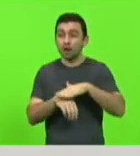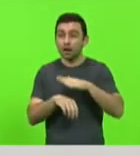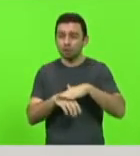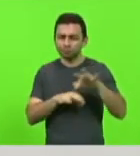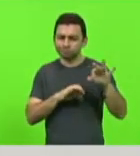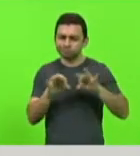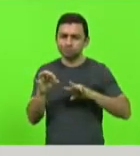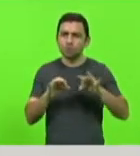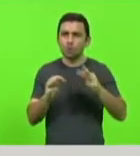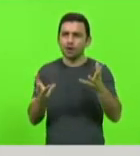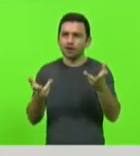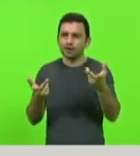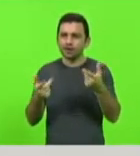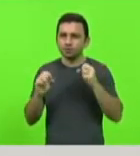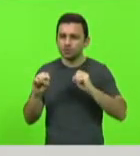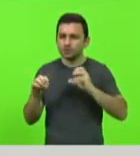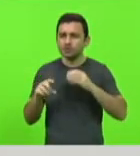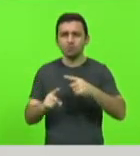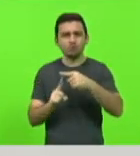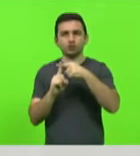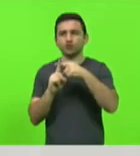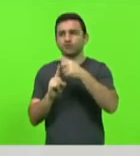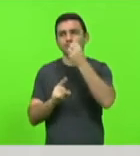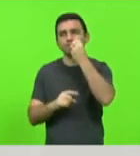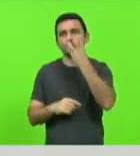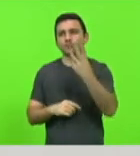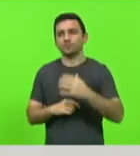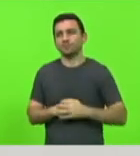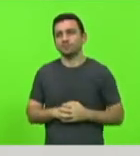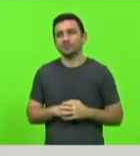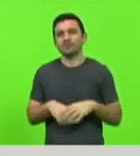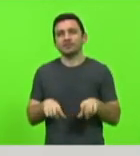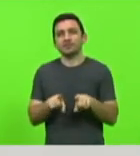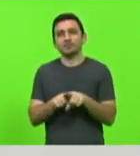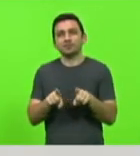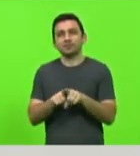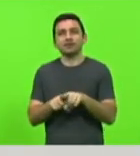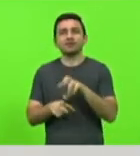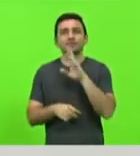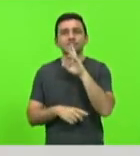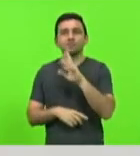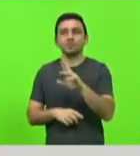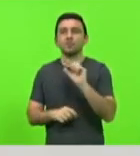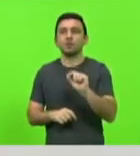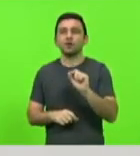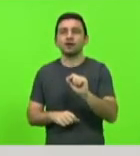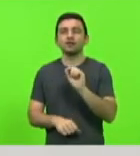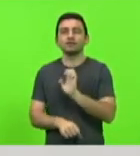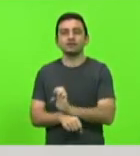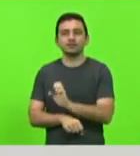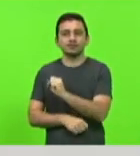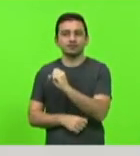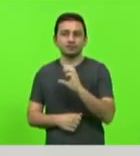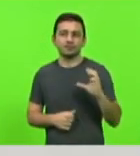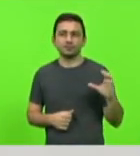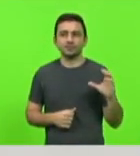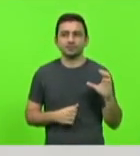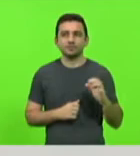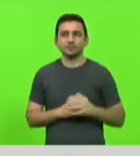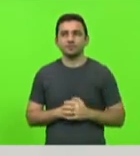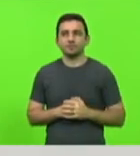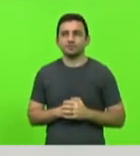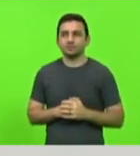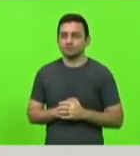qualidade da educação é positivo. E é também o resultado do Estado de Santa Catarina, deputado